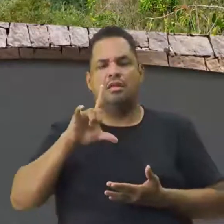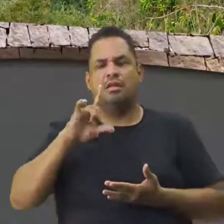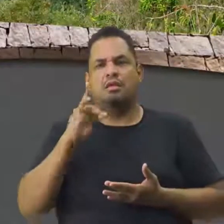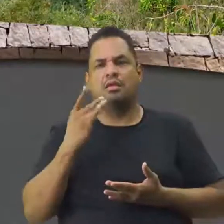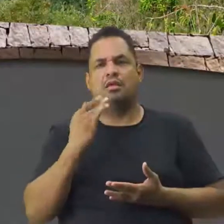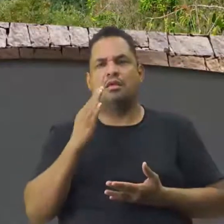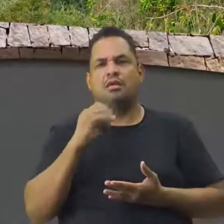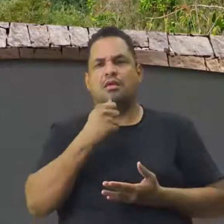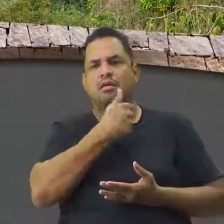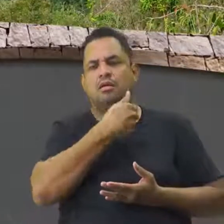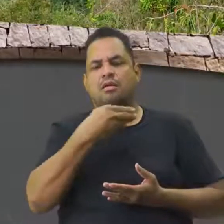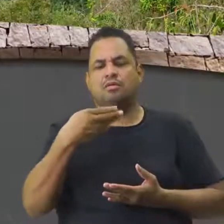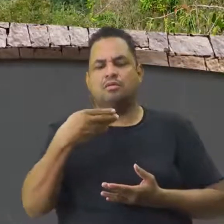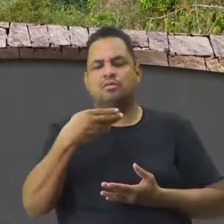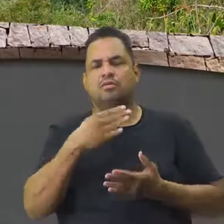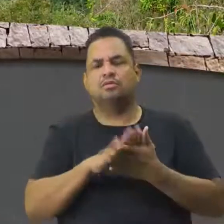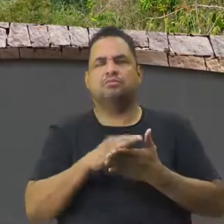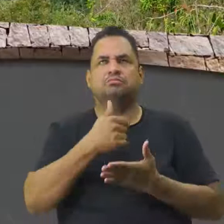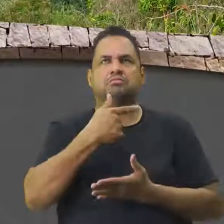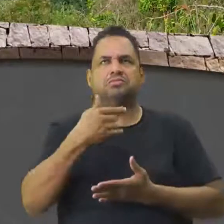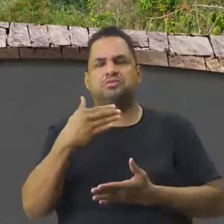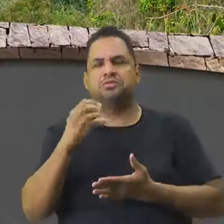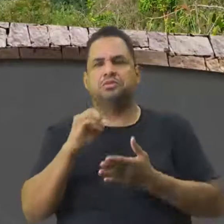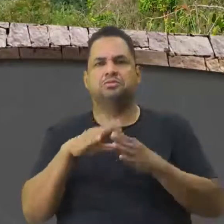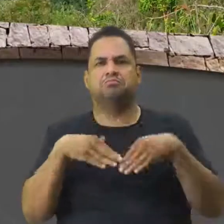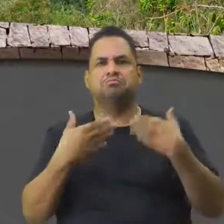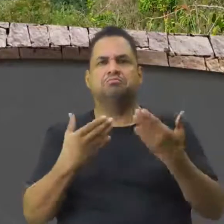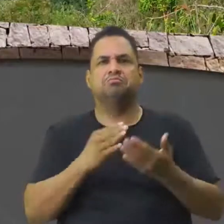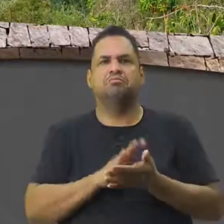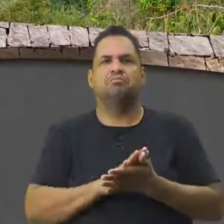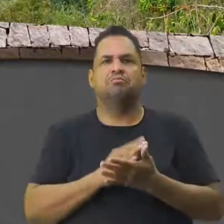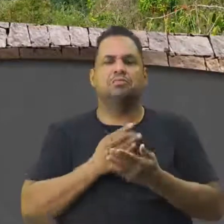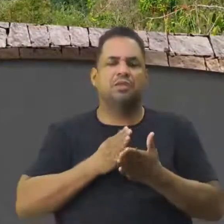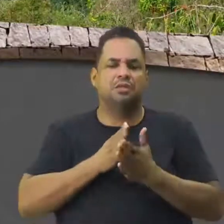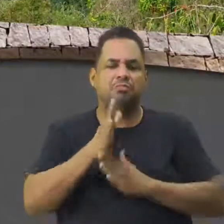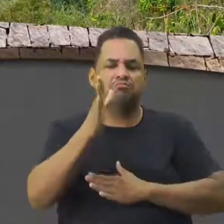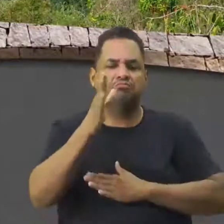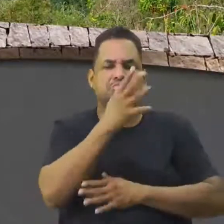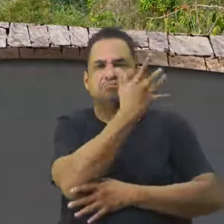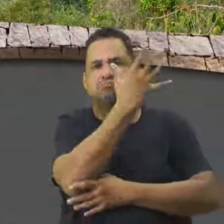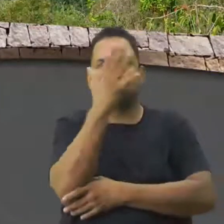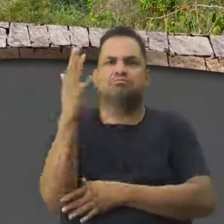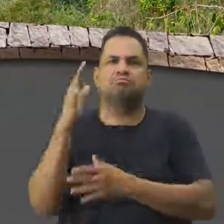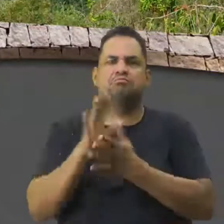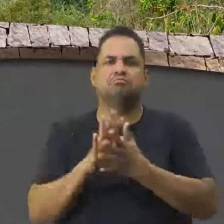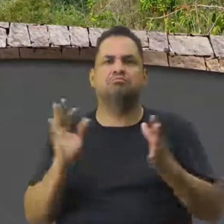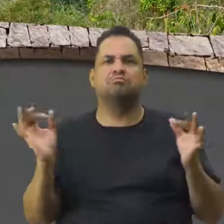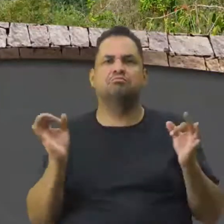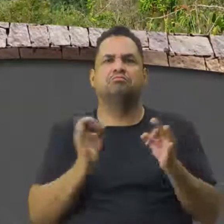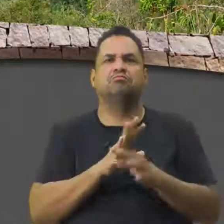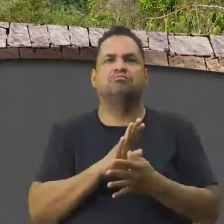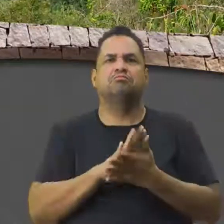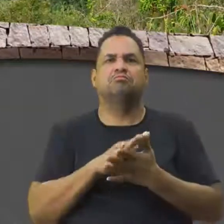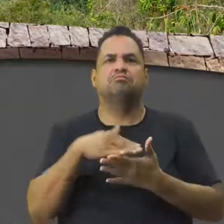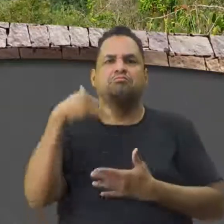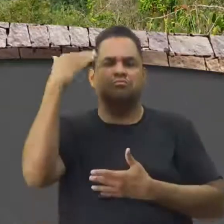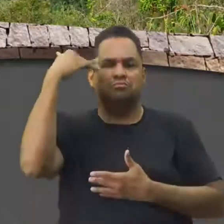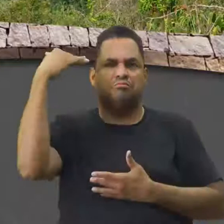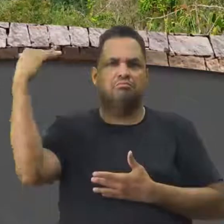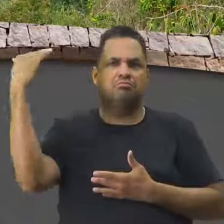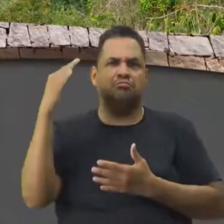eu moro na linha 200. E essas linhas, o cara ia entrando na floresta. Portanto, você ia entrando na floresta com o famoso